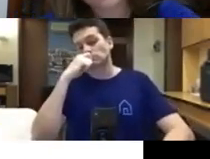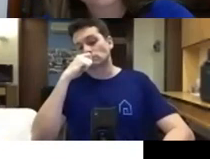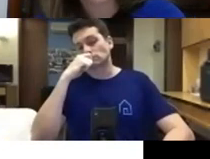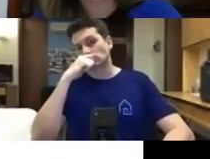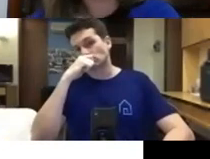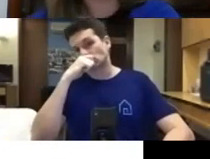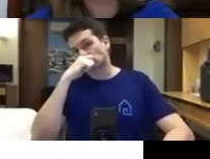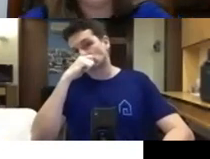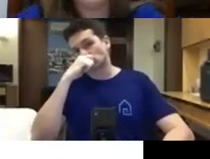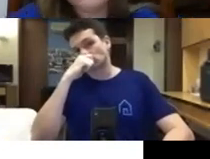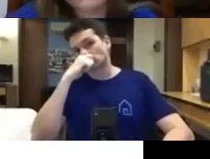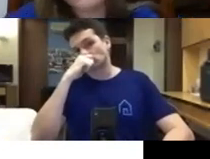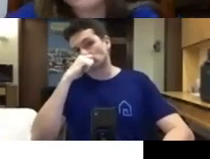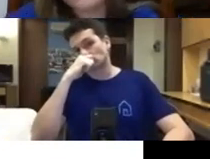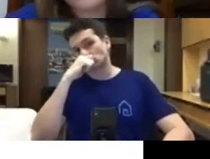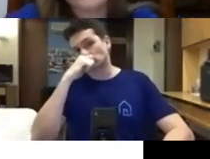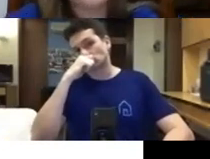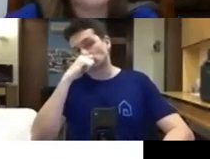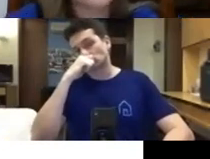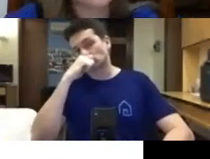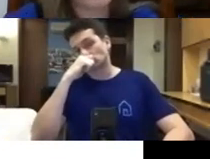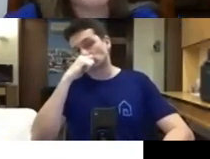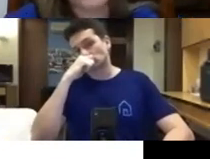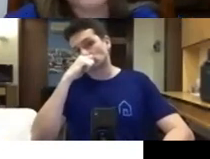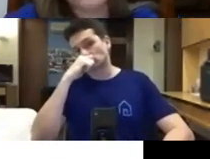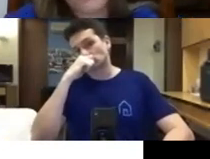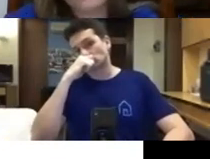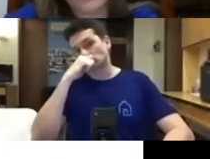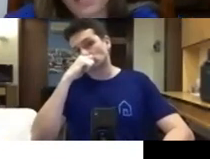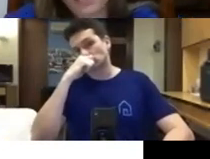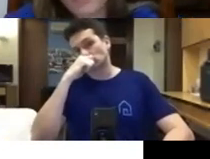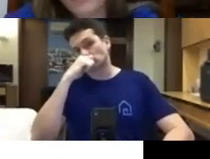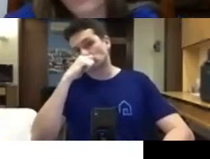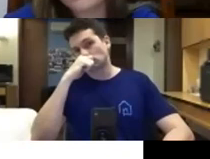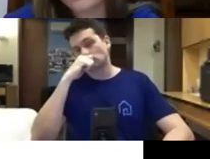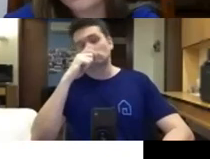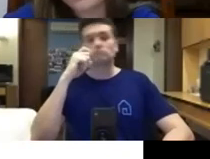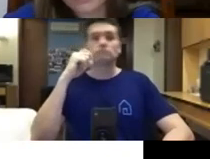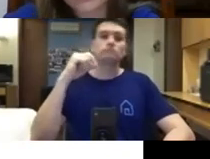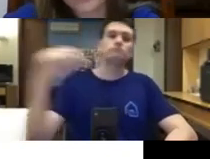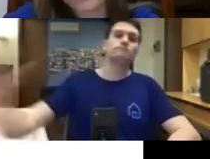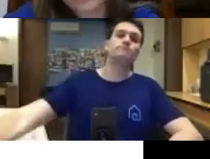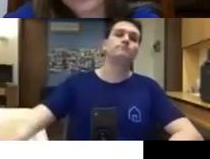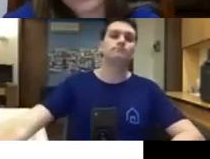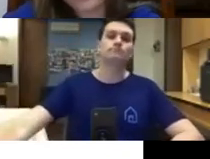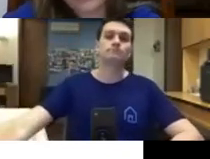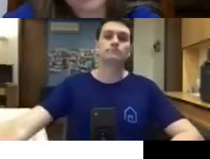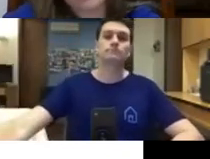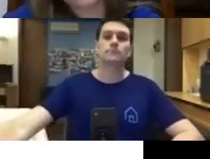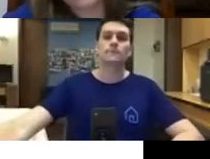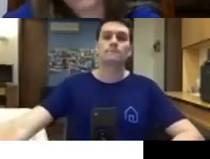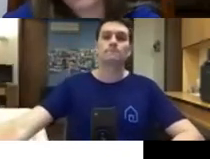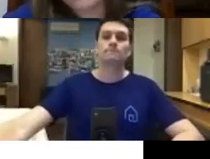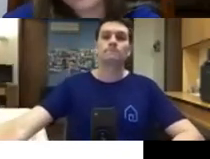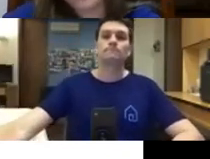temperatura, e se atingiu ou não as armaduras, né, como o professor havia falado, que é a preocupação nesse caso, para ver se o